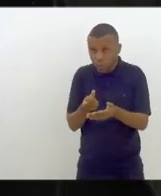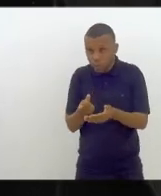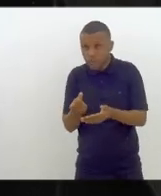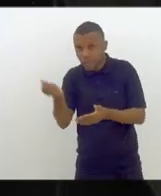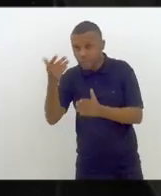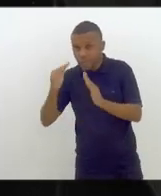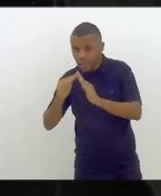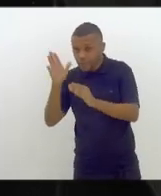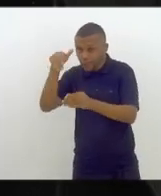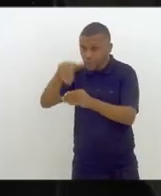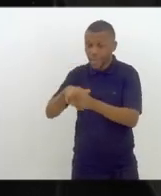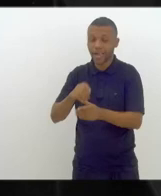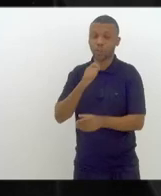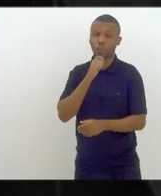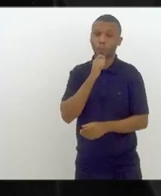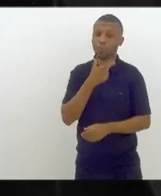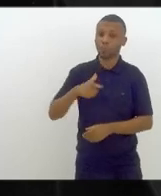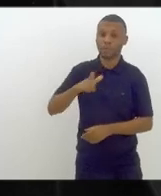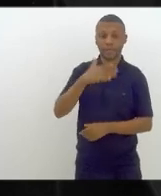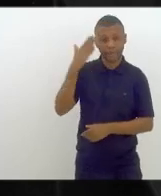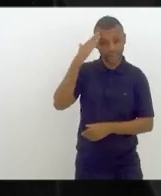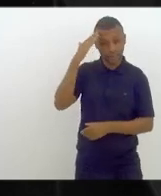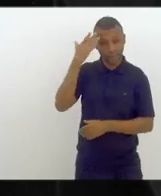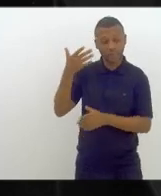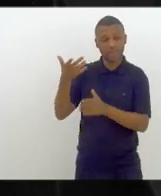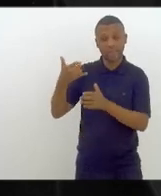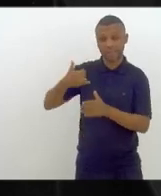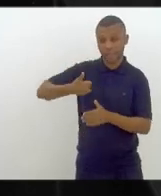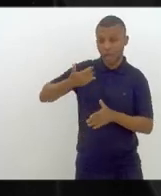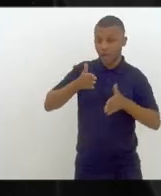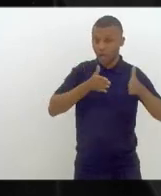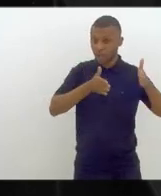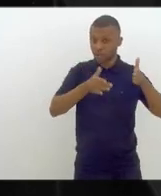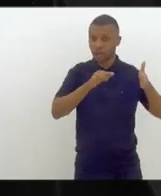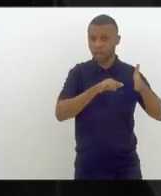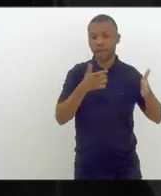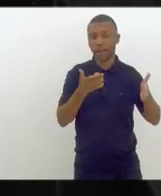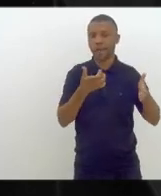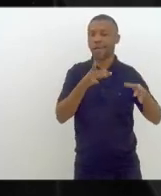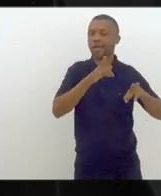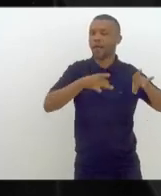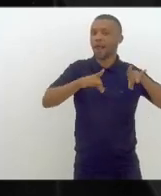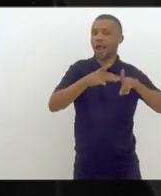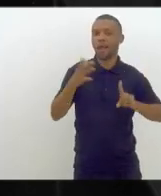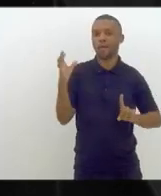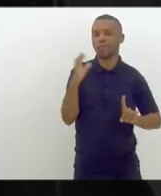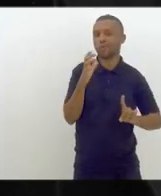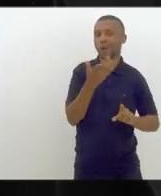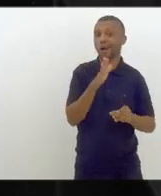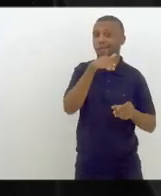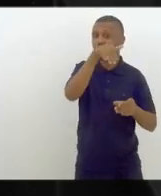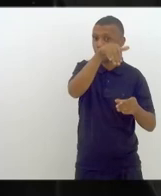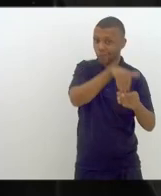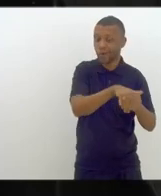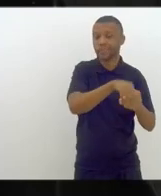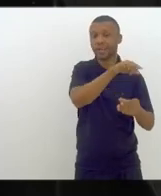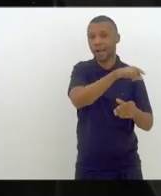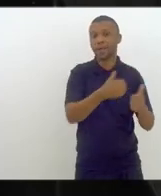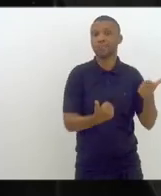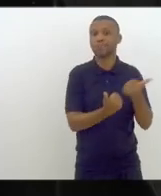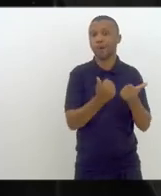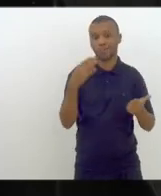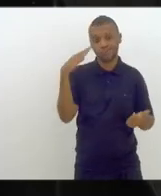votar. Sabemos que essa classe, essa faixa etária, ela é tendenciosa, sim, a votar no presidente Bolsonaro,